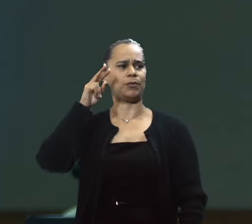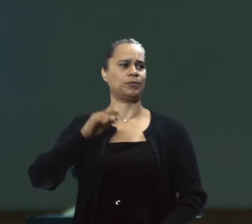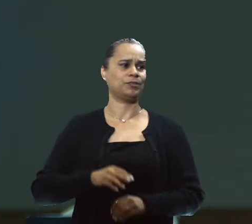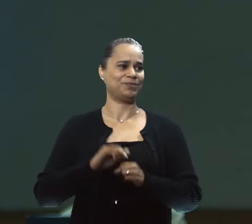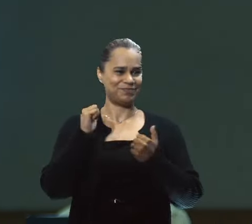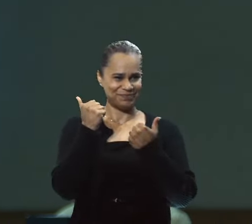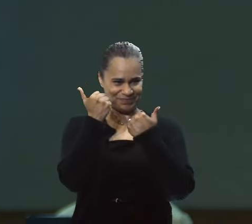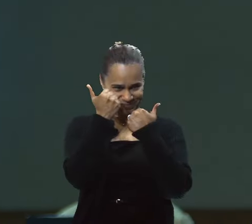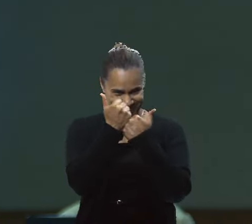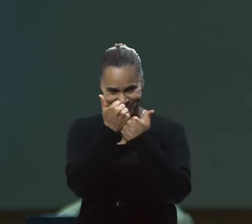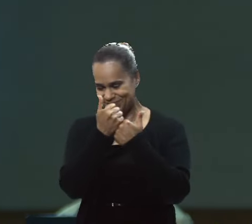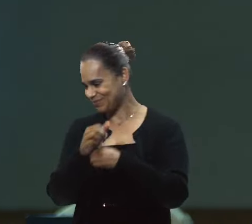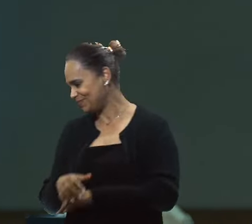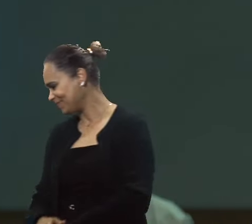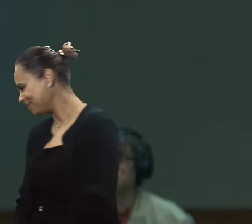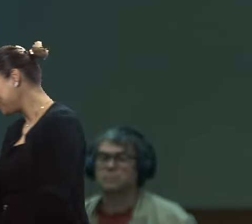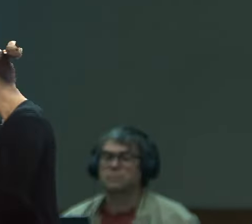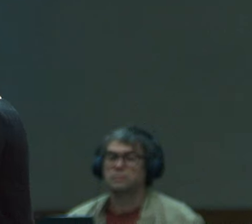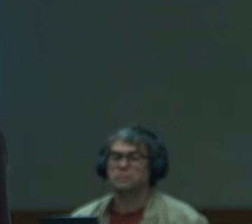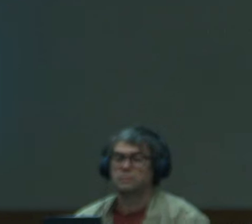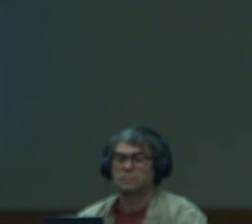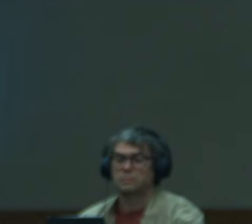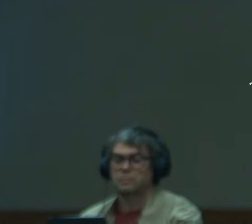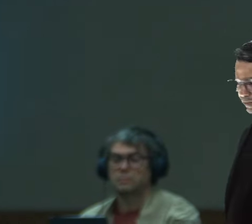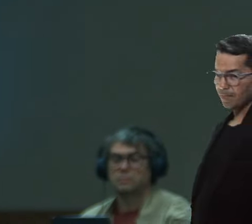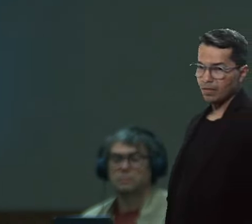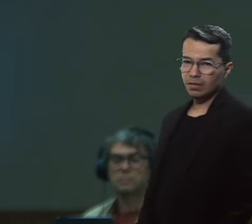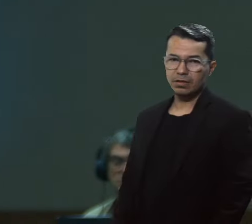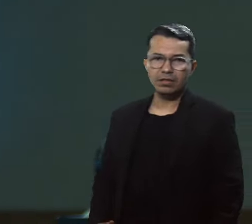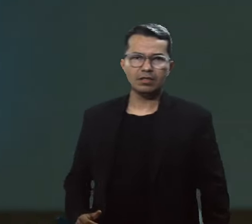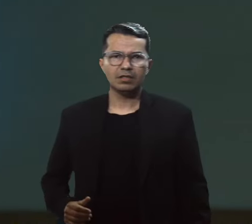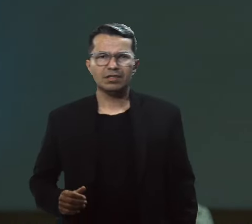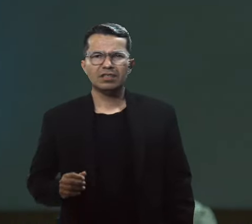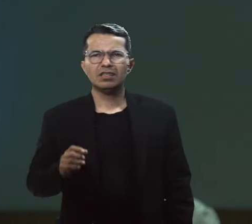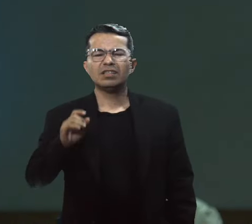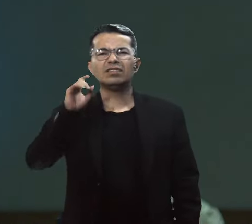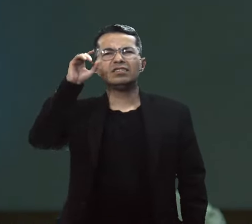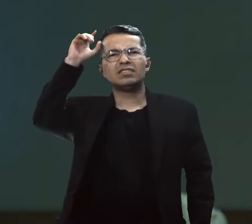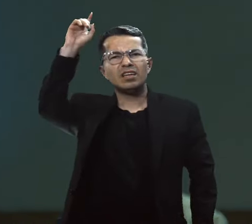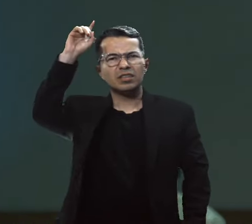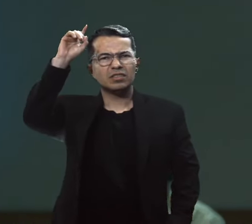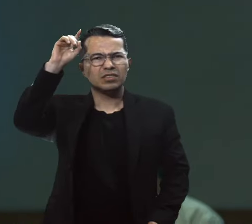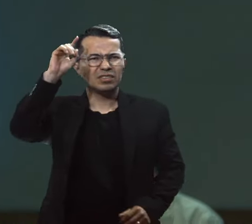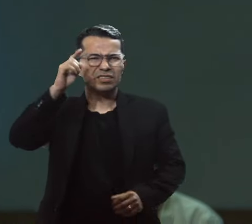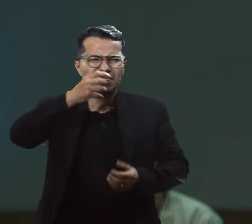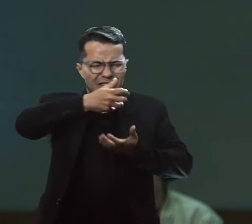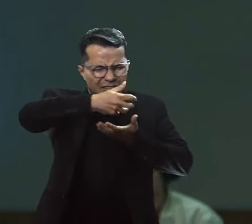aconteceu? Deus tirou unção.